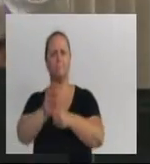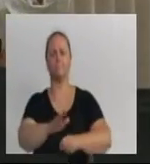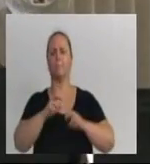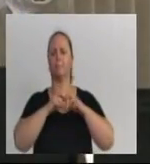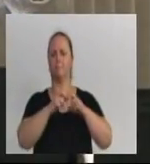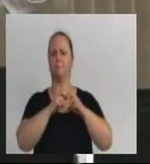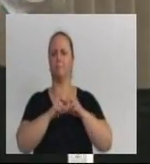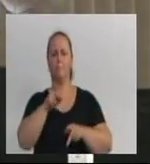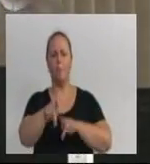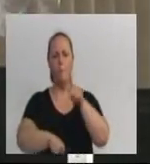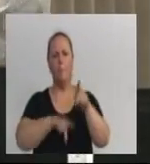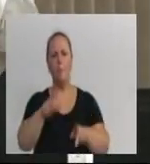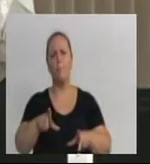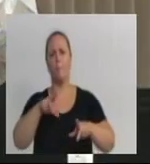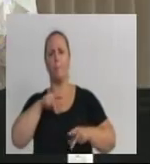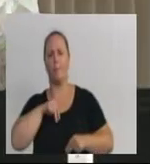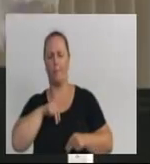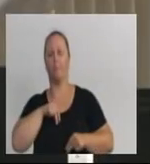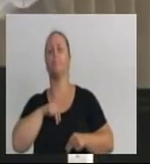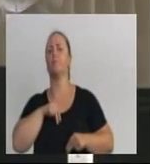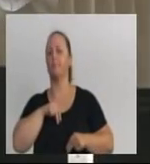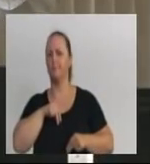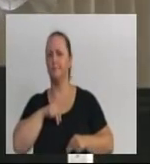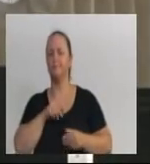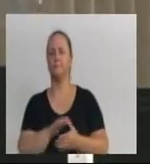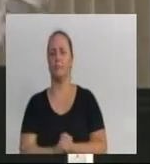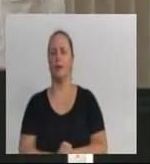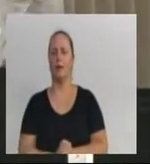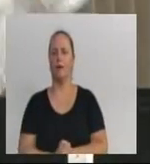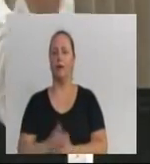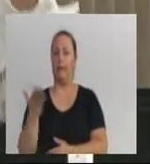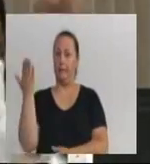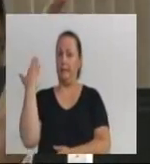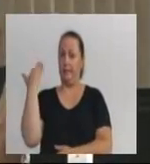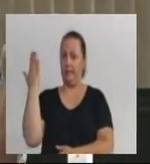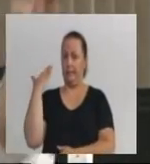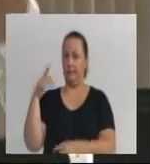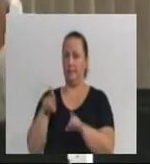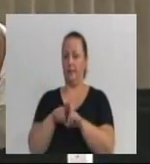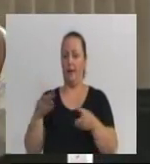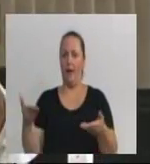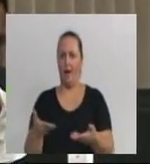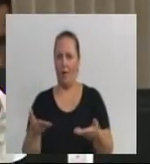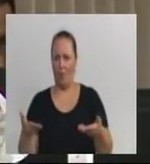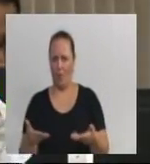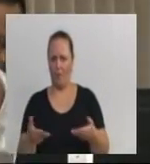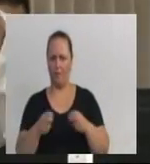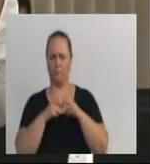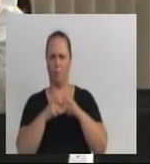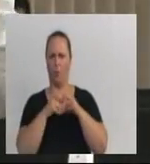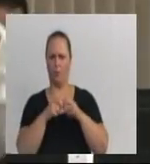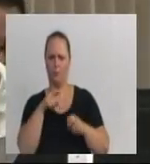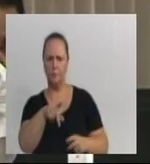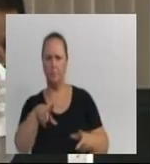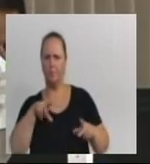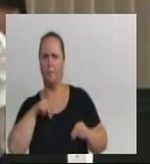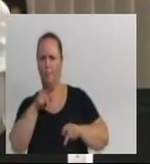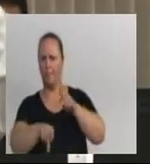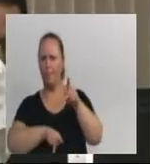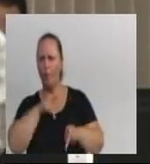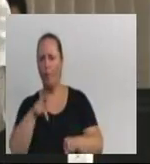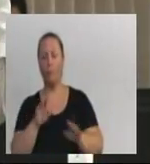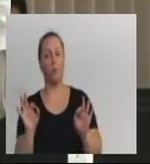usuário merece. Esse que nós tínhamos, esse que nós temos, ainda não é aquele que o usuário merece. Mas nós vamos ter